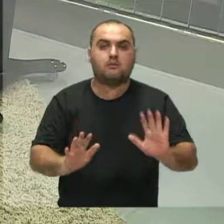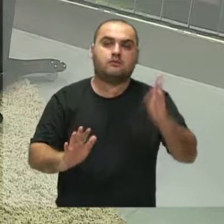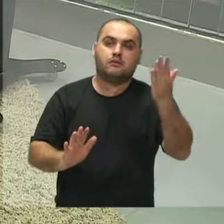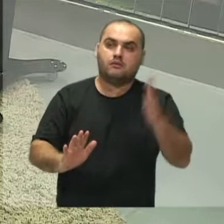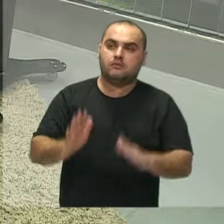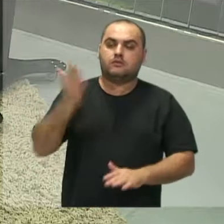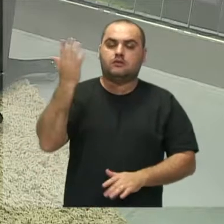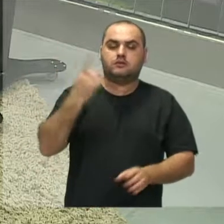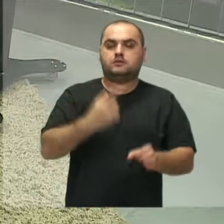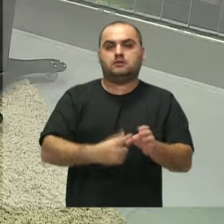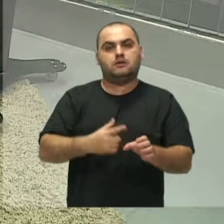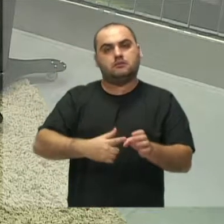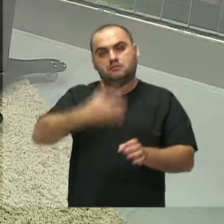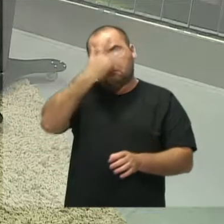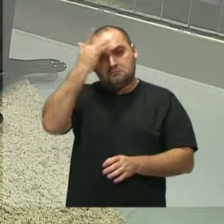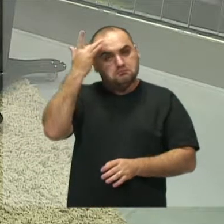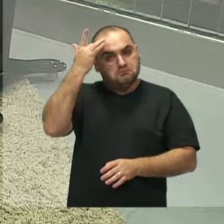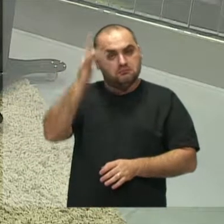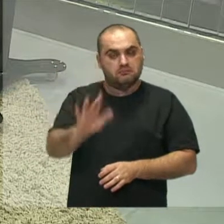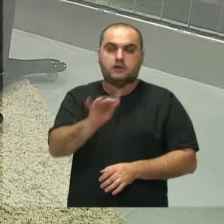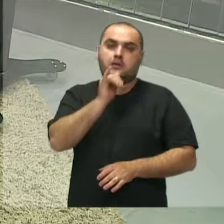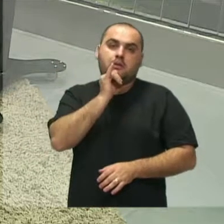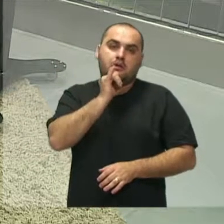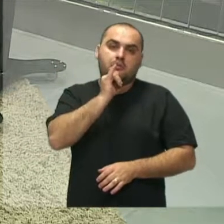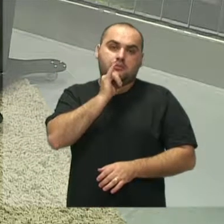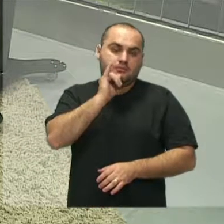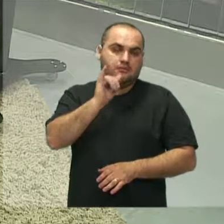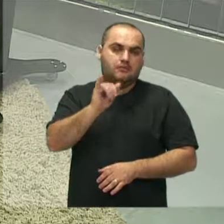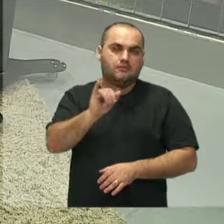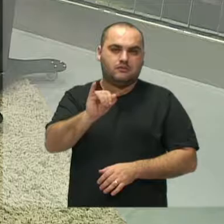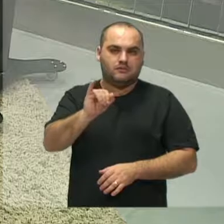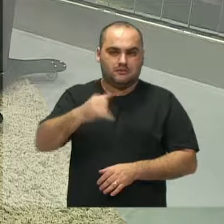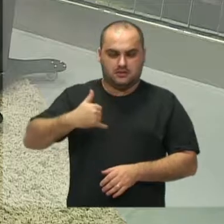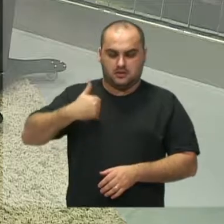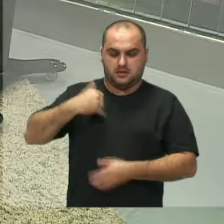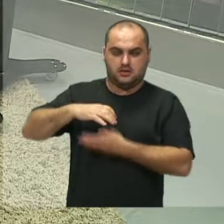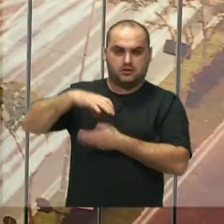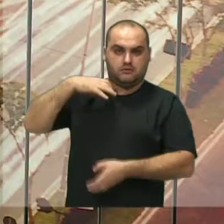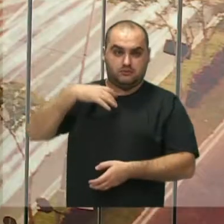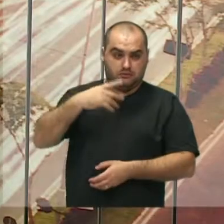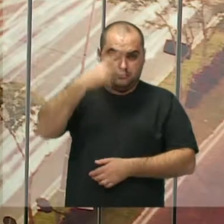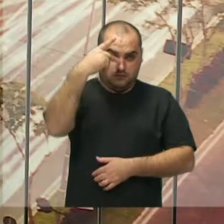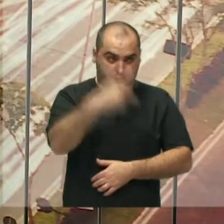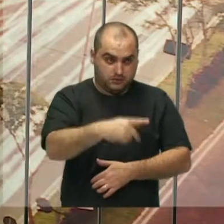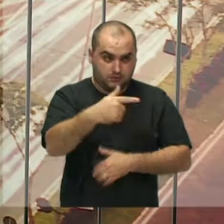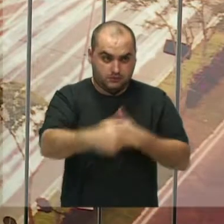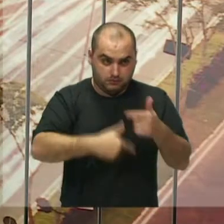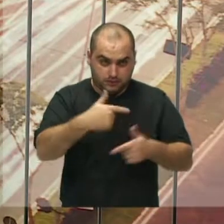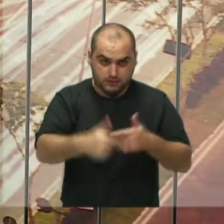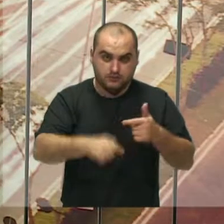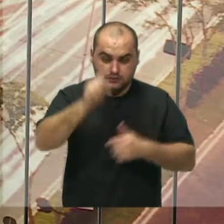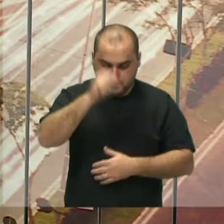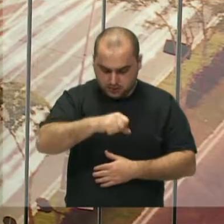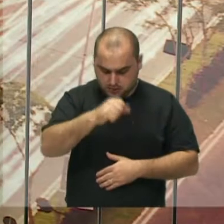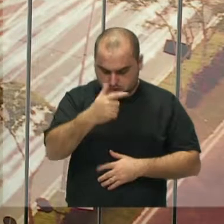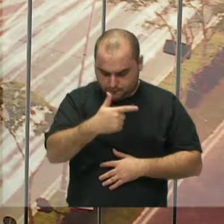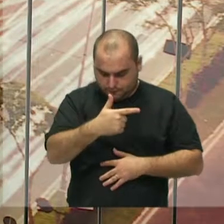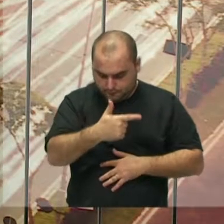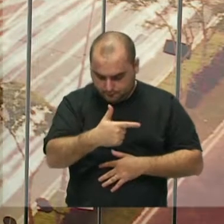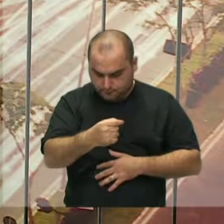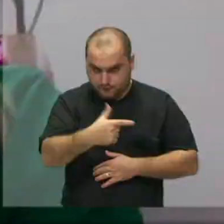frequência na cidade. A questão dos idosos é uma bandeira sua, sim, que você, a partir de 2021, vai trabalhar